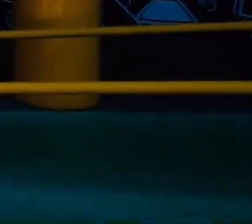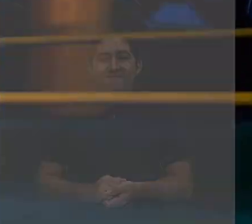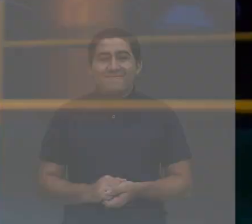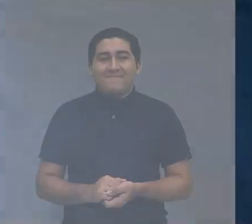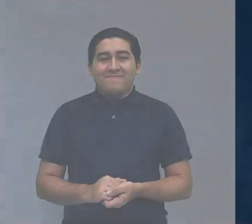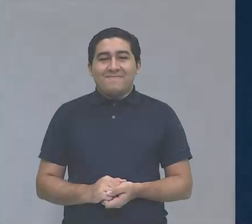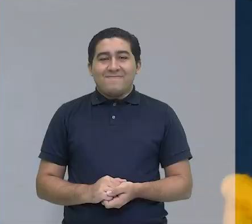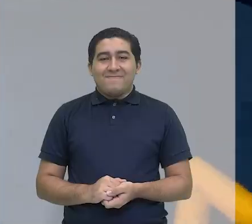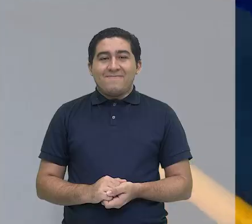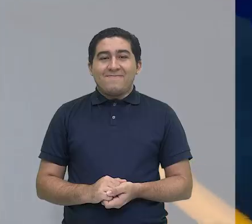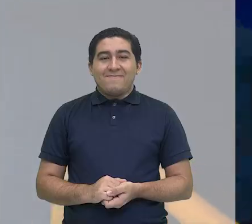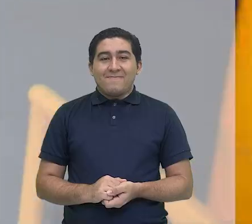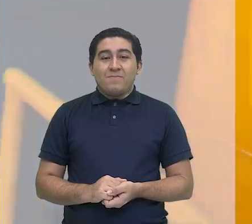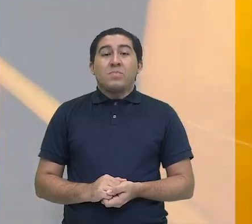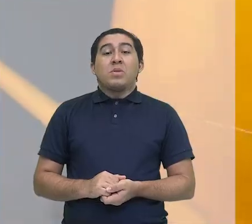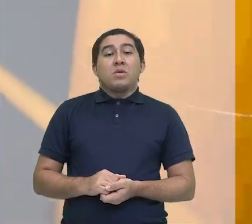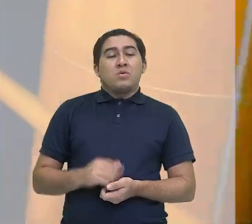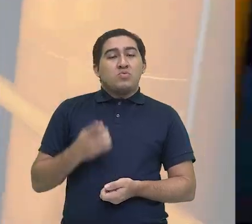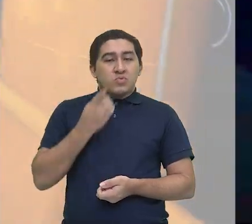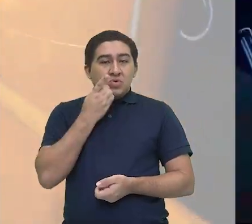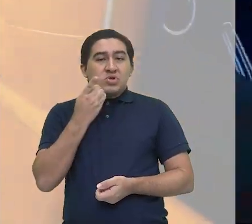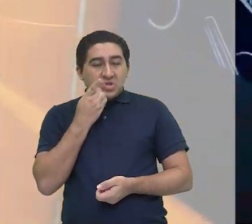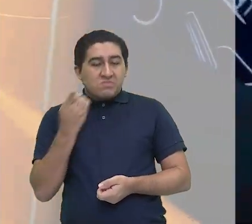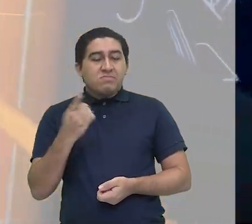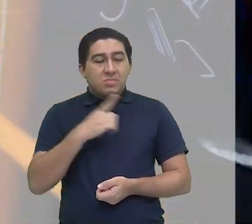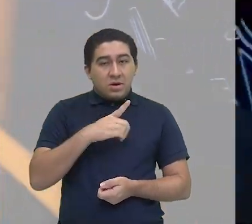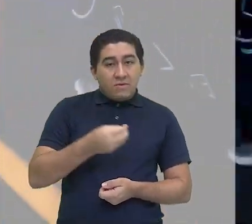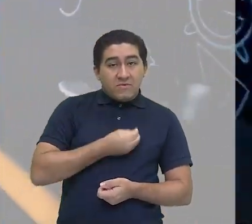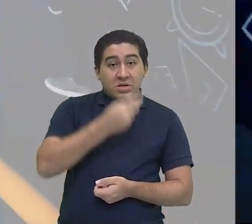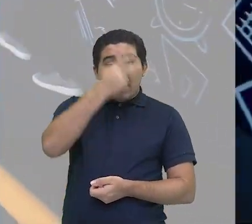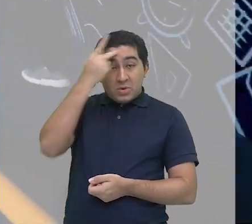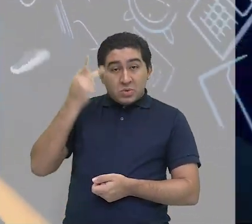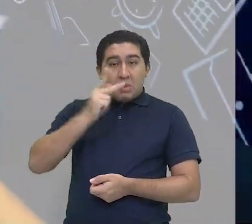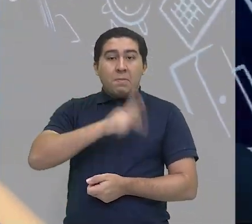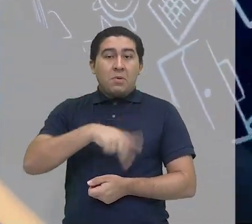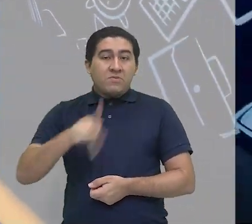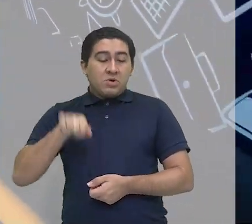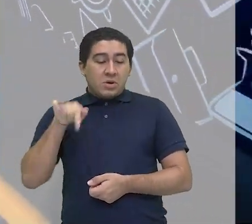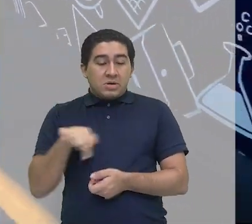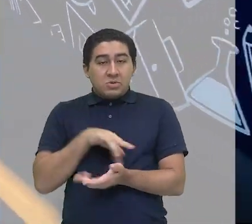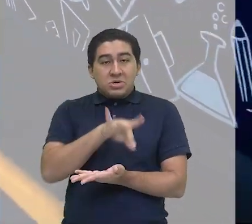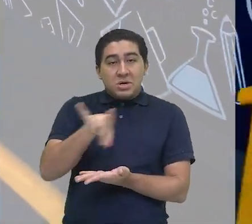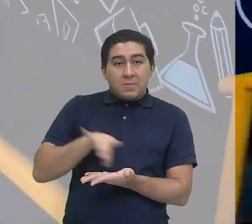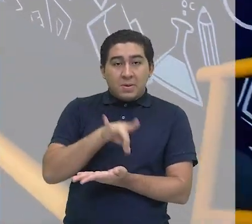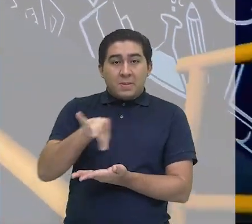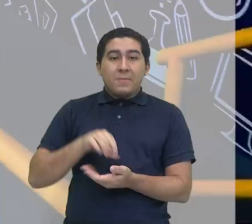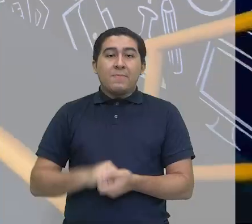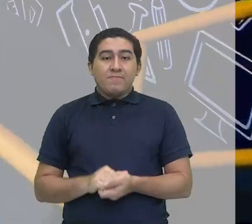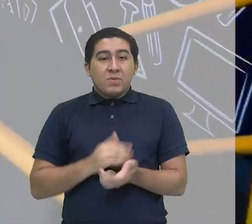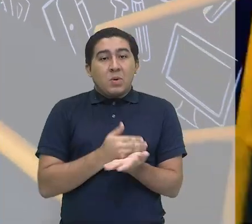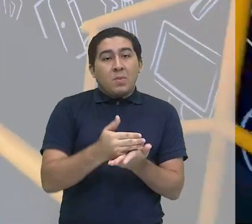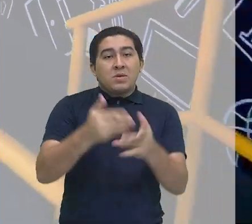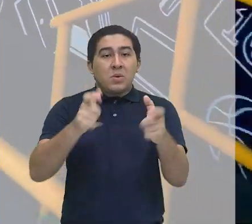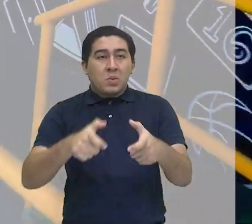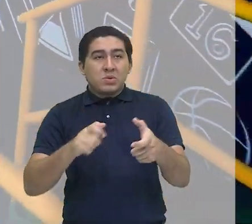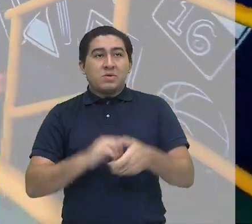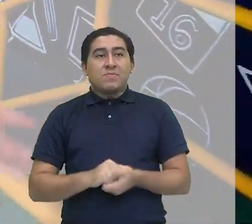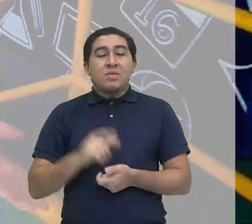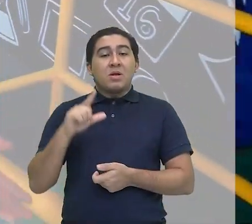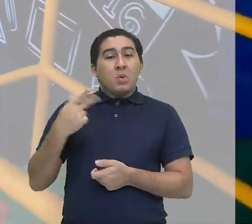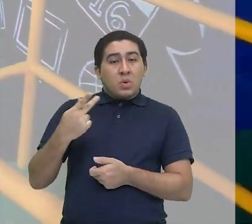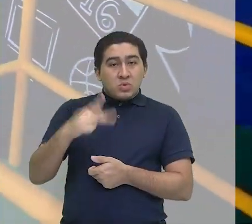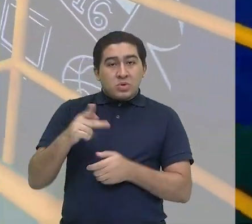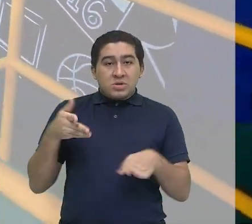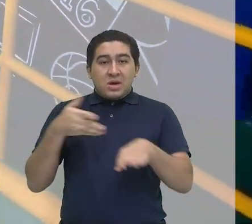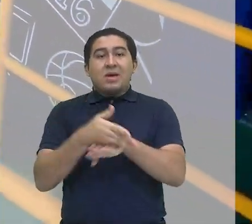A rotina que compõe a vida do docente e corpo técnico do Centro de Mídias de Educação do Amazonas inicia-se com a sua chegada